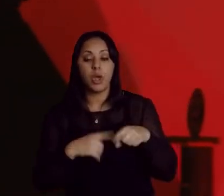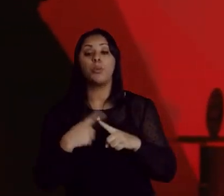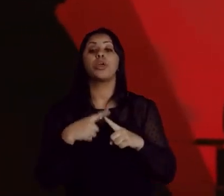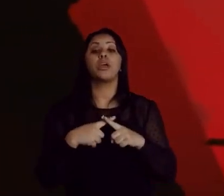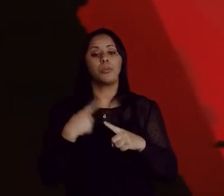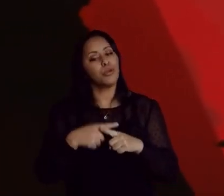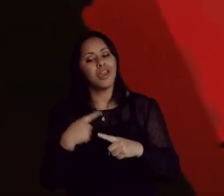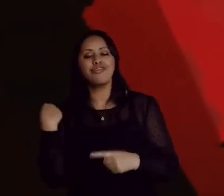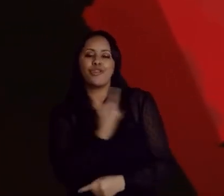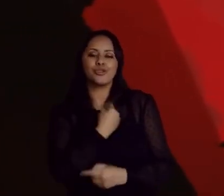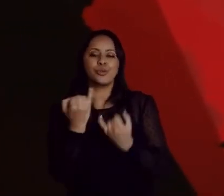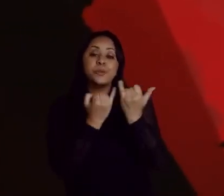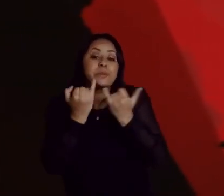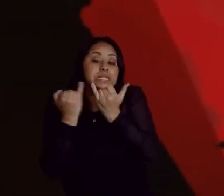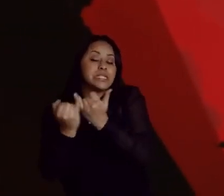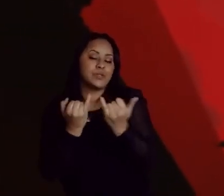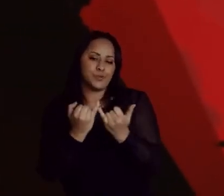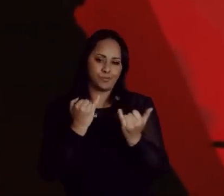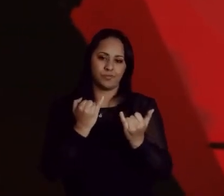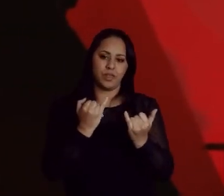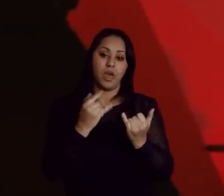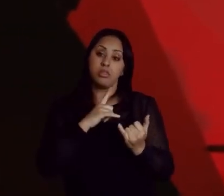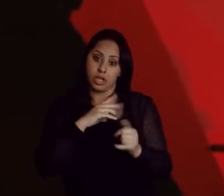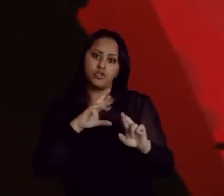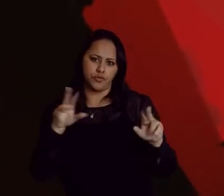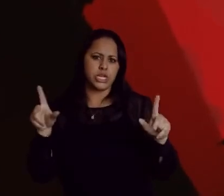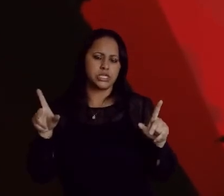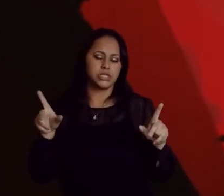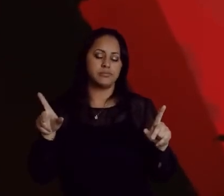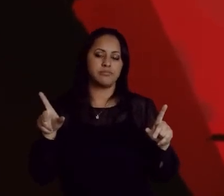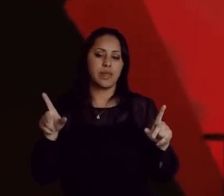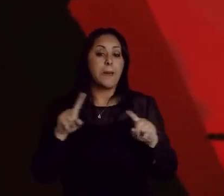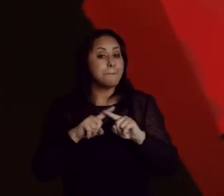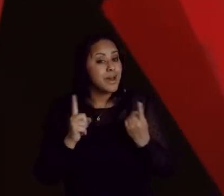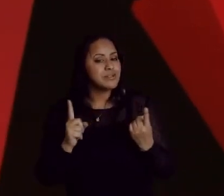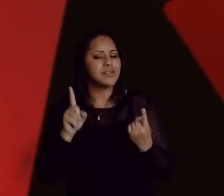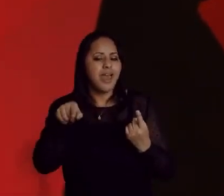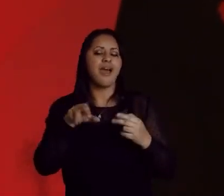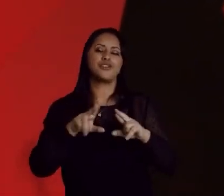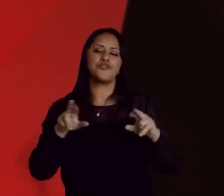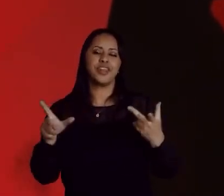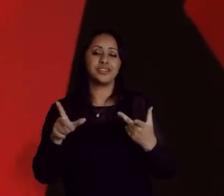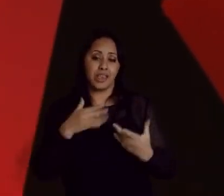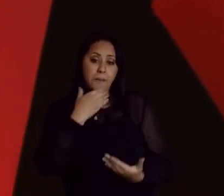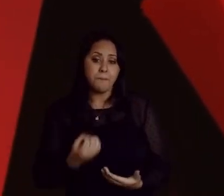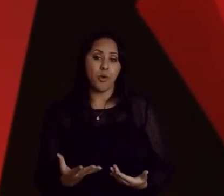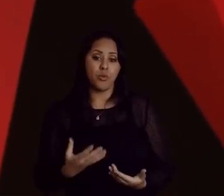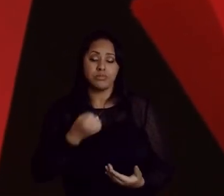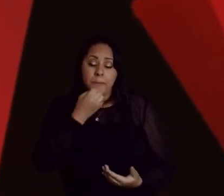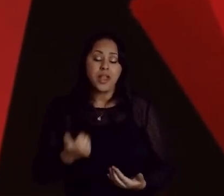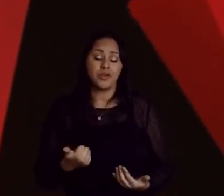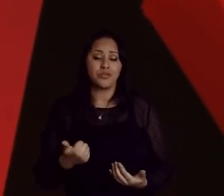somos semelhantes. Temos diferenças. Mas são essas diferenças que enriquecem o